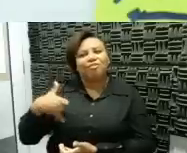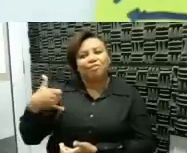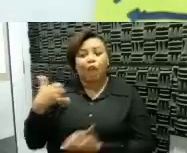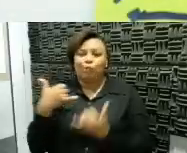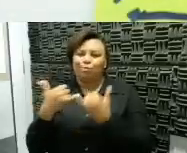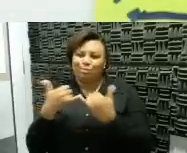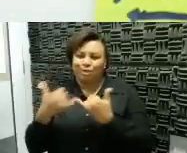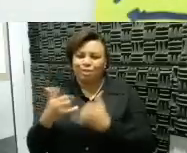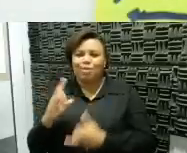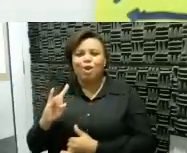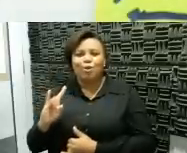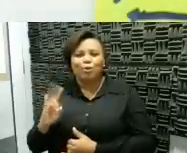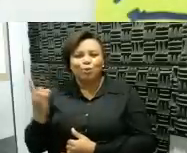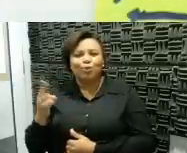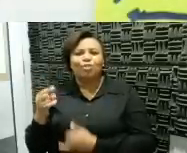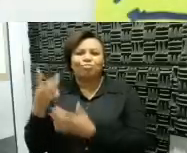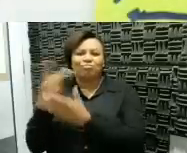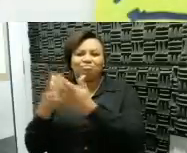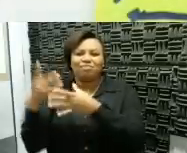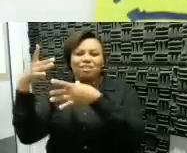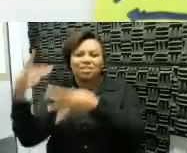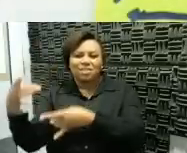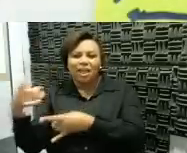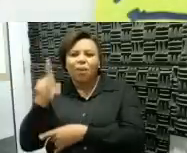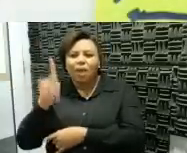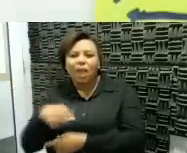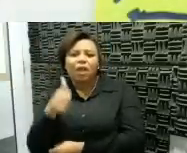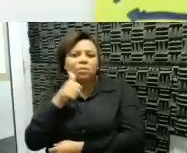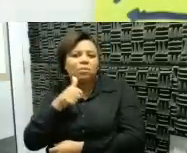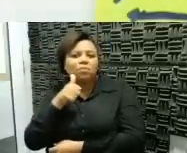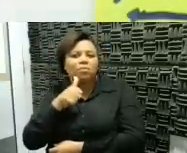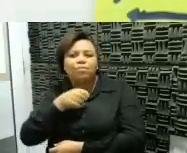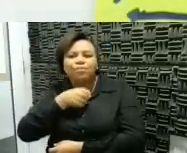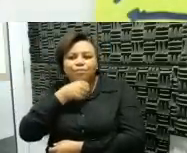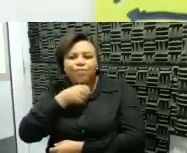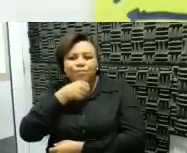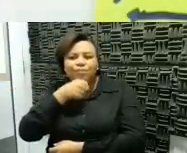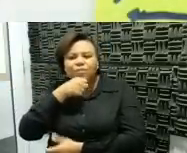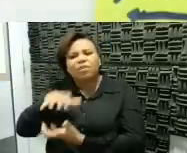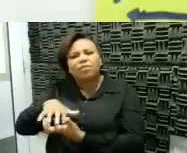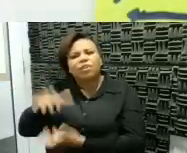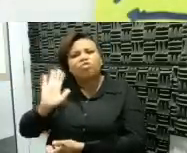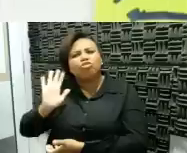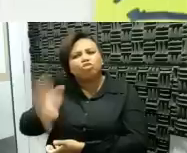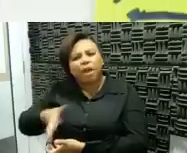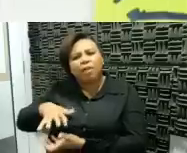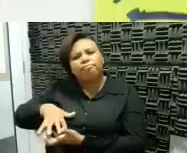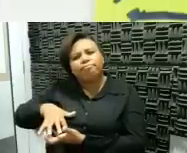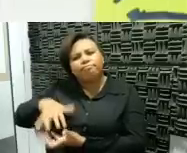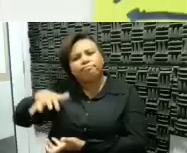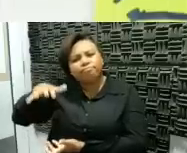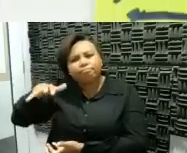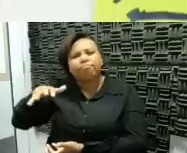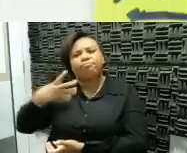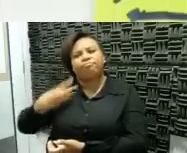figurinha que eu tô colando é de uma senhora né que já já chegou nessa nessa fase da vida que as nossas pernas